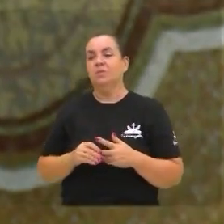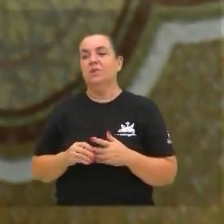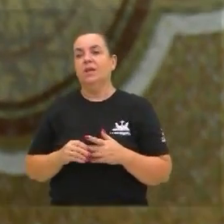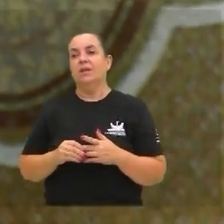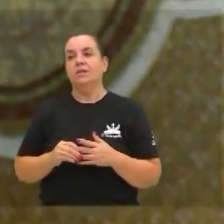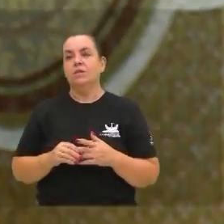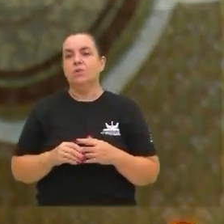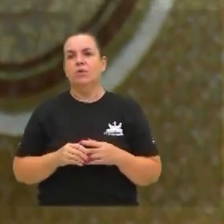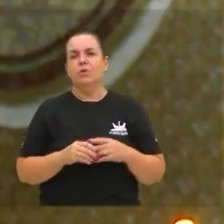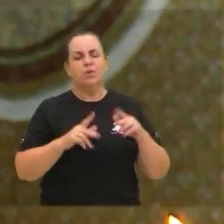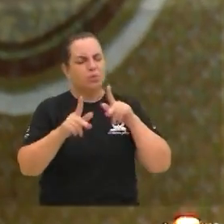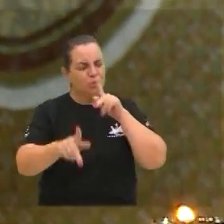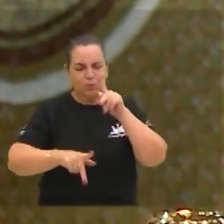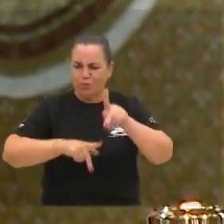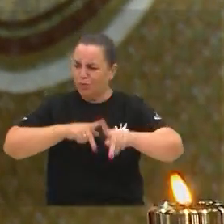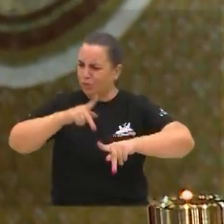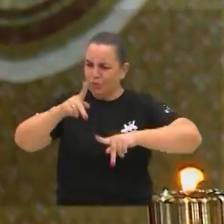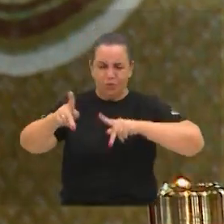As